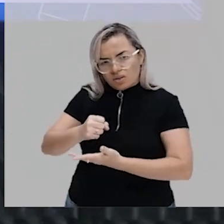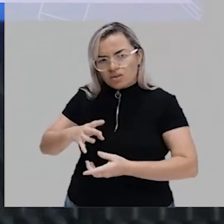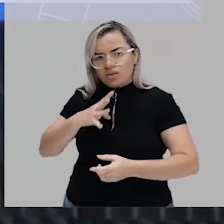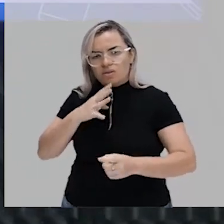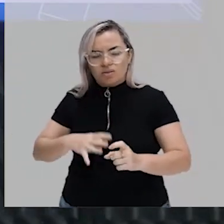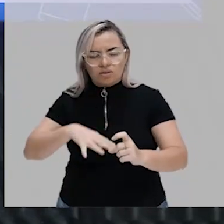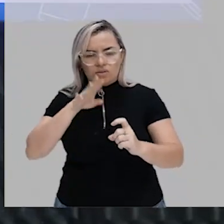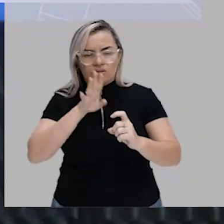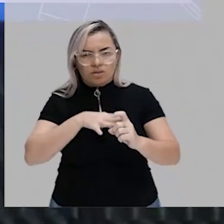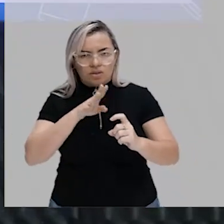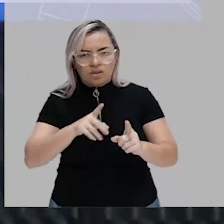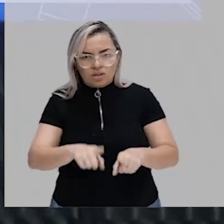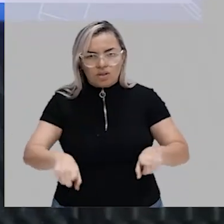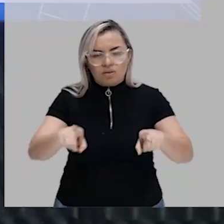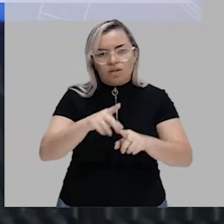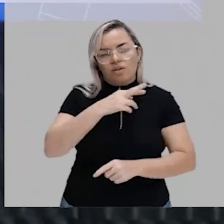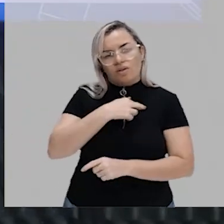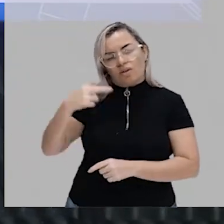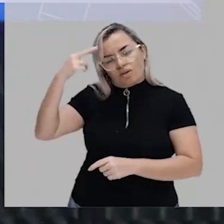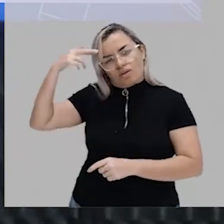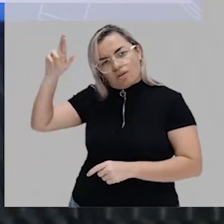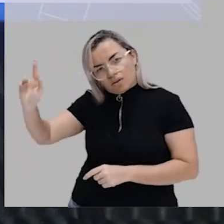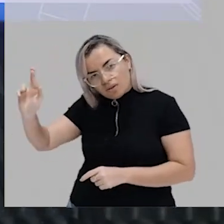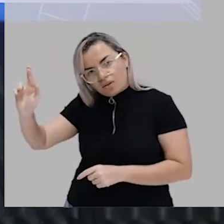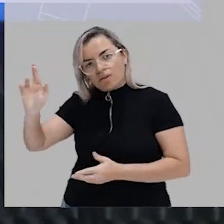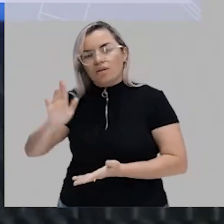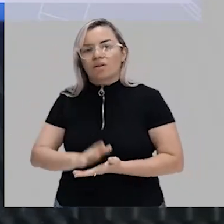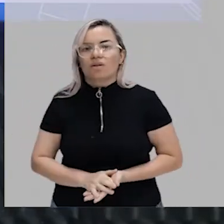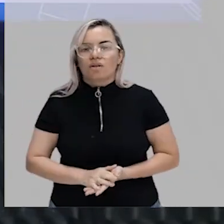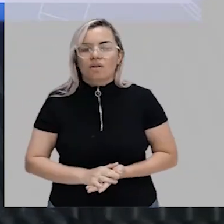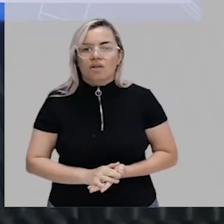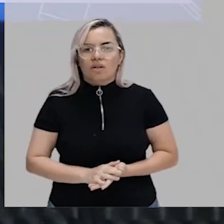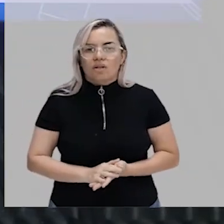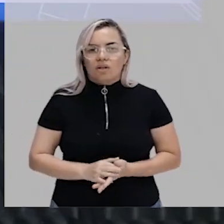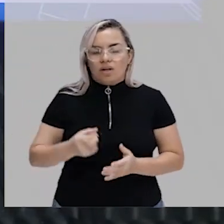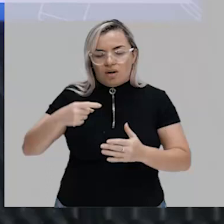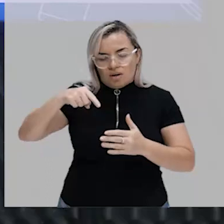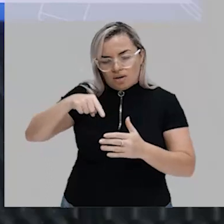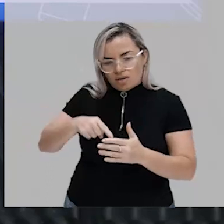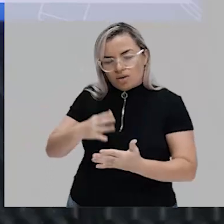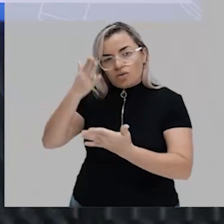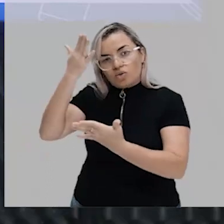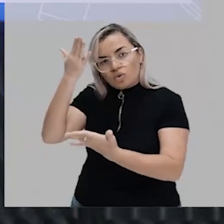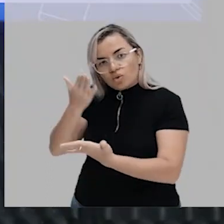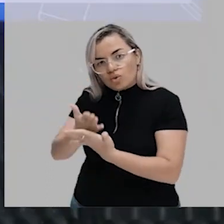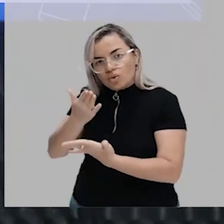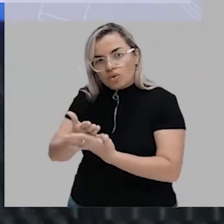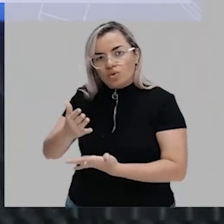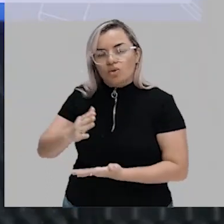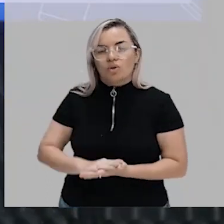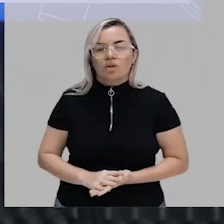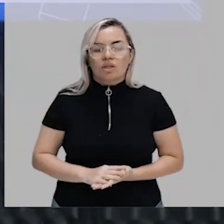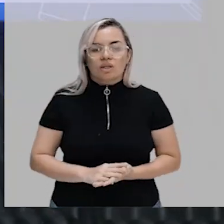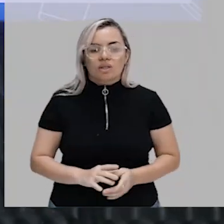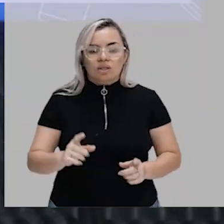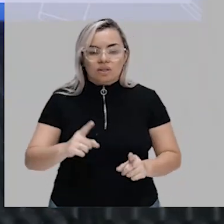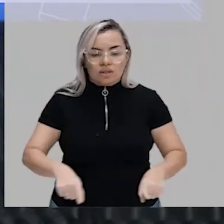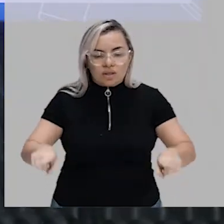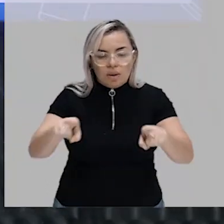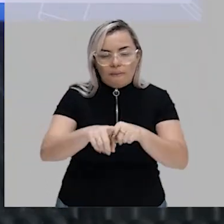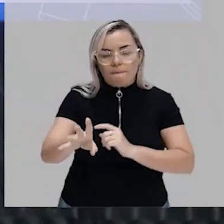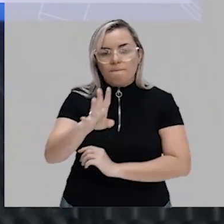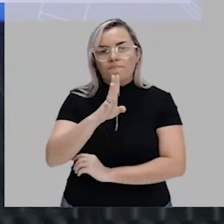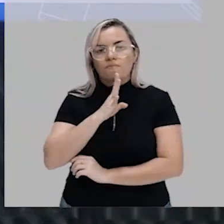baseia o conhecimento religioso. A filosofia também se dedica ao estudo sobre o conhecimento. E, para além